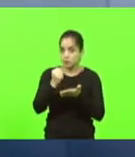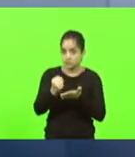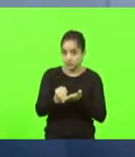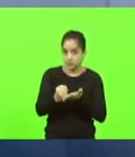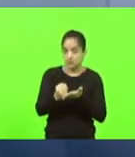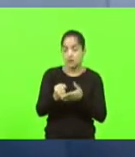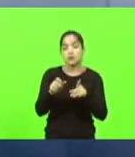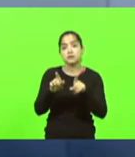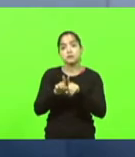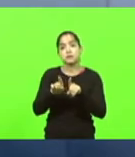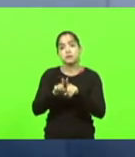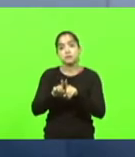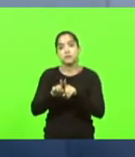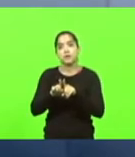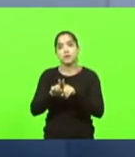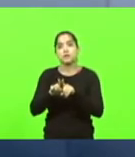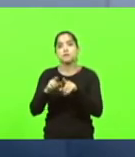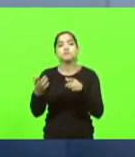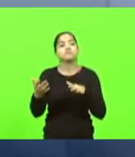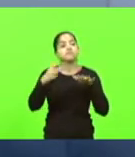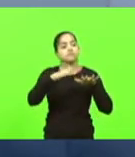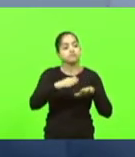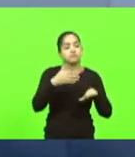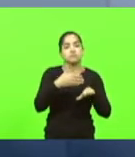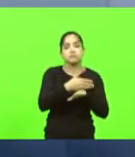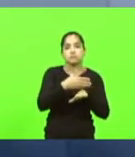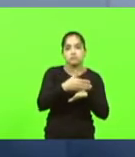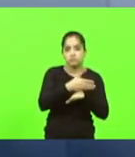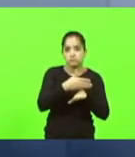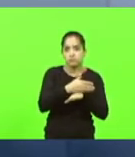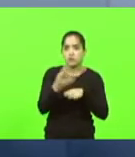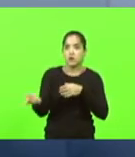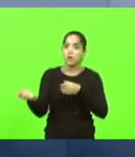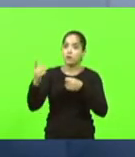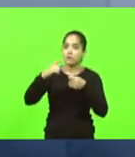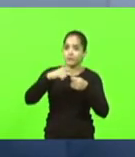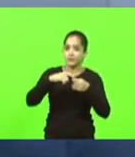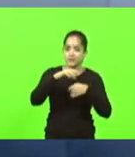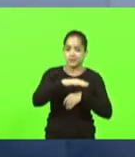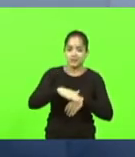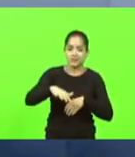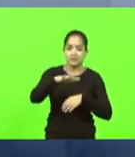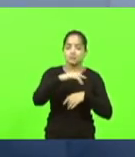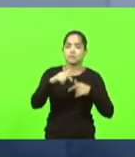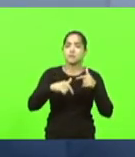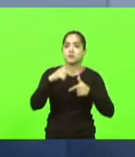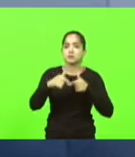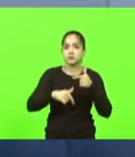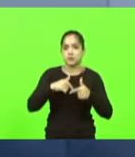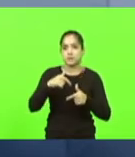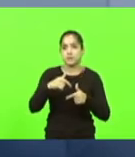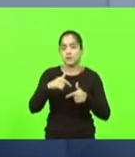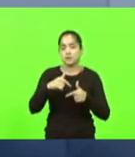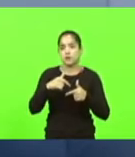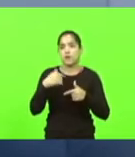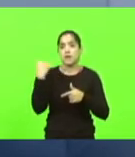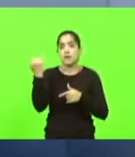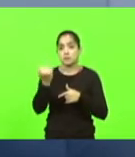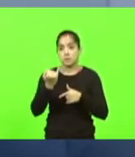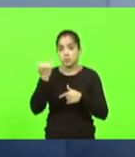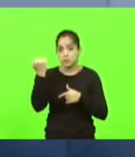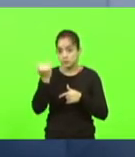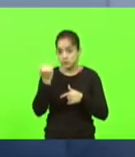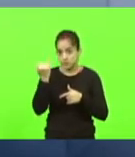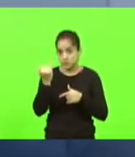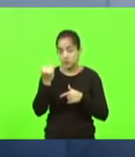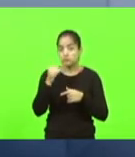pessoas que buscam a sua inserção ou até mesmo a sua reinserção no mercado de trabalho. E isso é importante, tem dado frutos